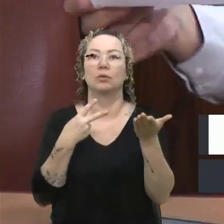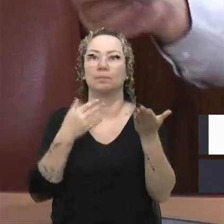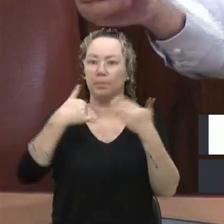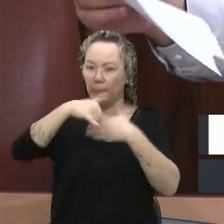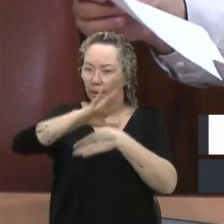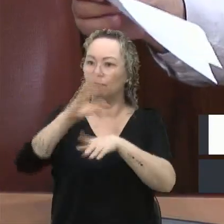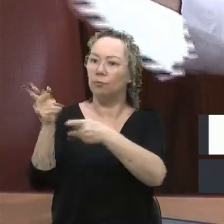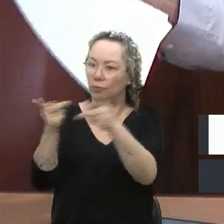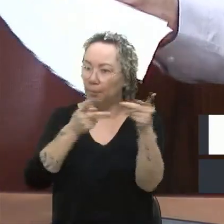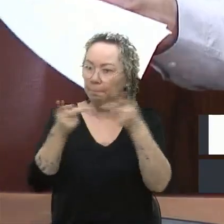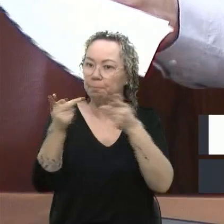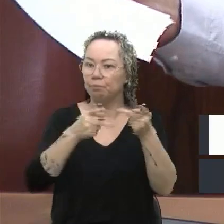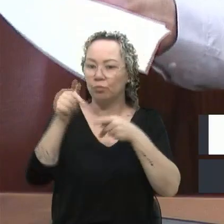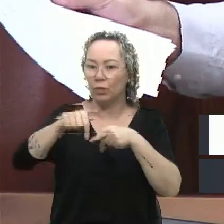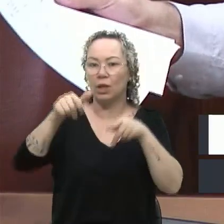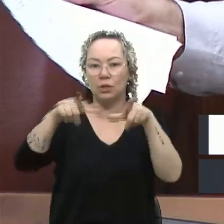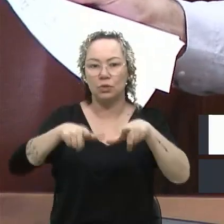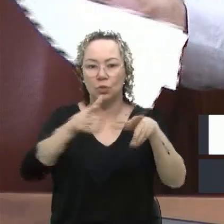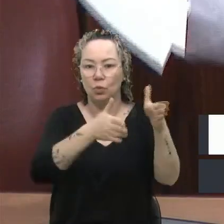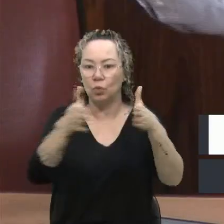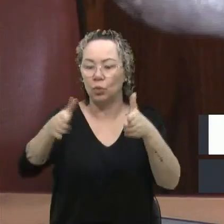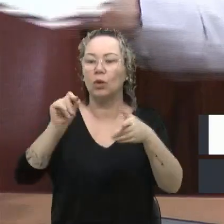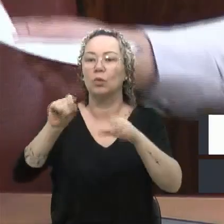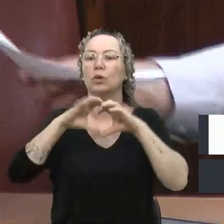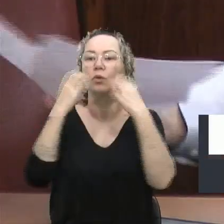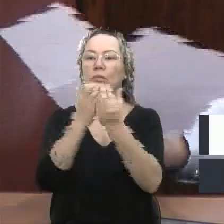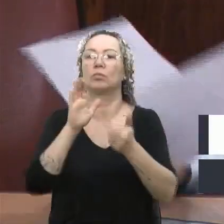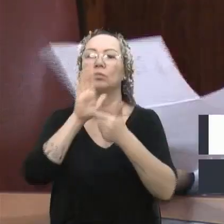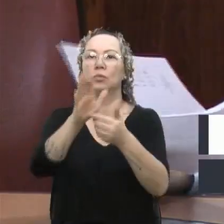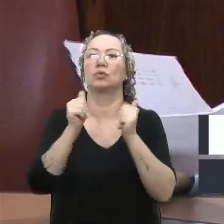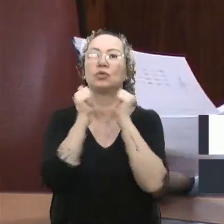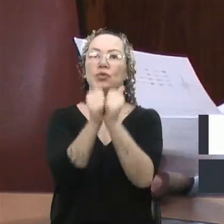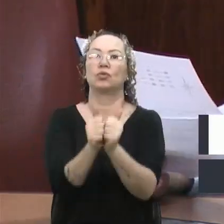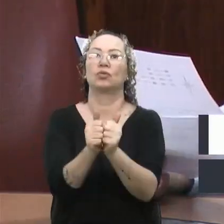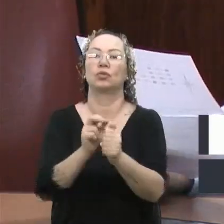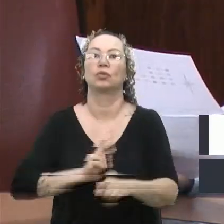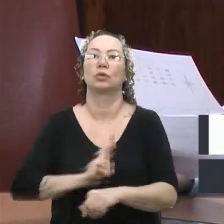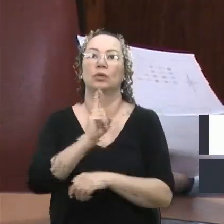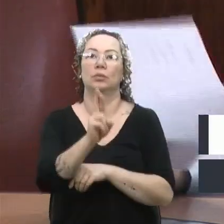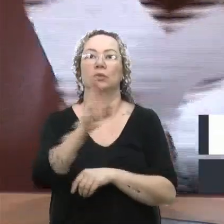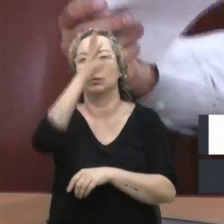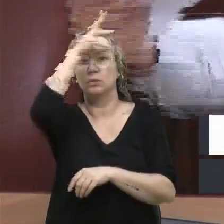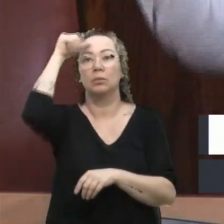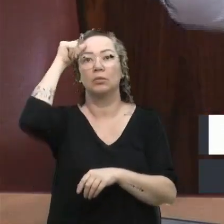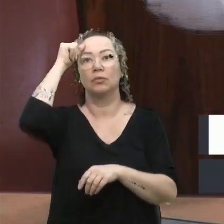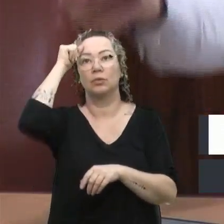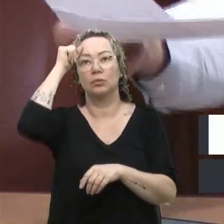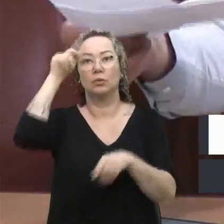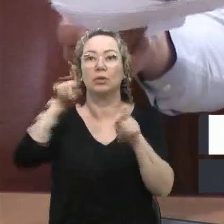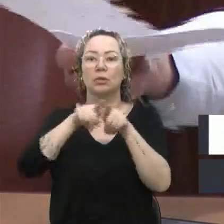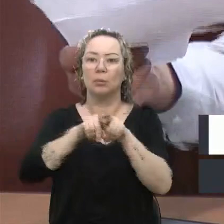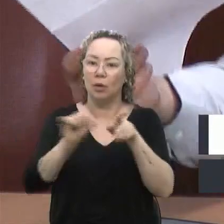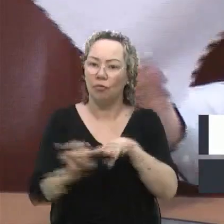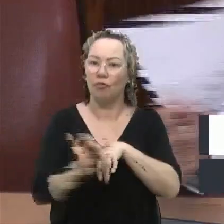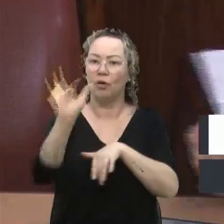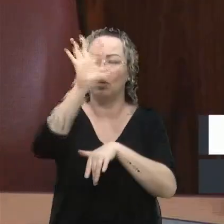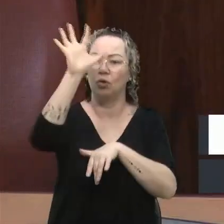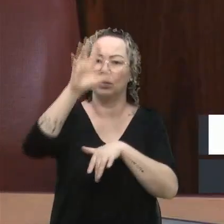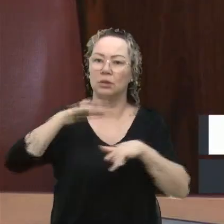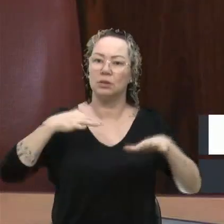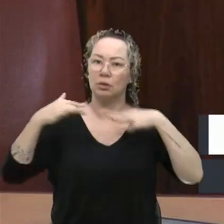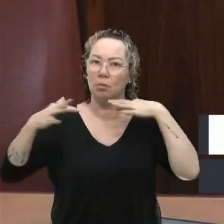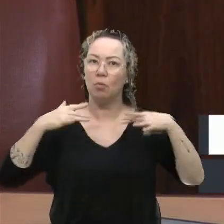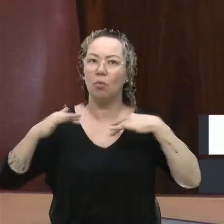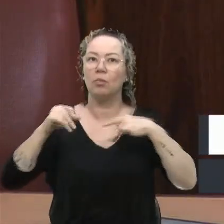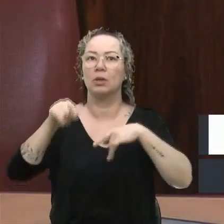visite esse roteiro que a comunidade apresentou, junto com os representantes da prefeitura, inclusive valorizando a mobilização aqui do